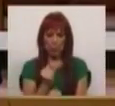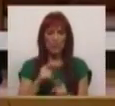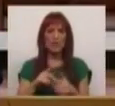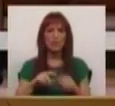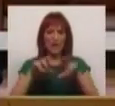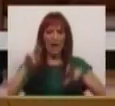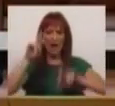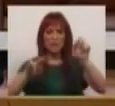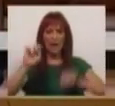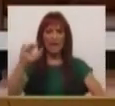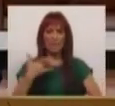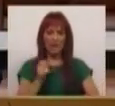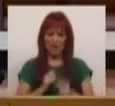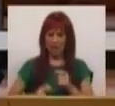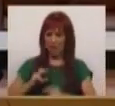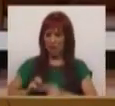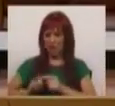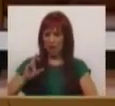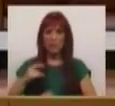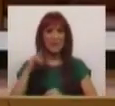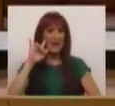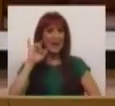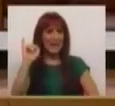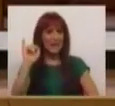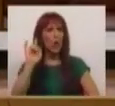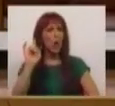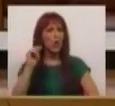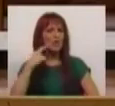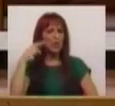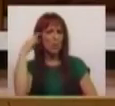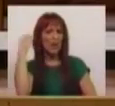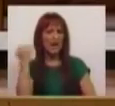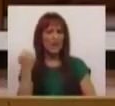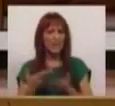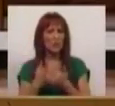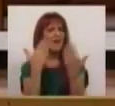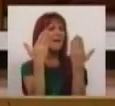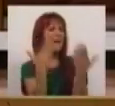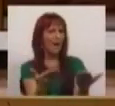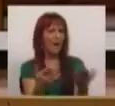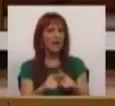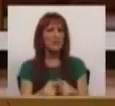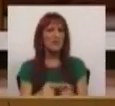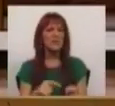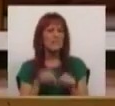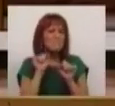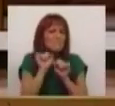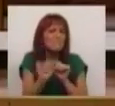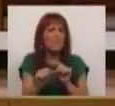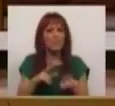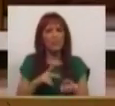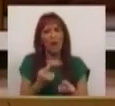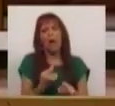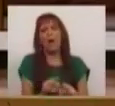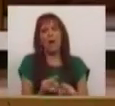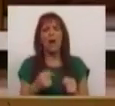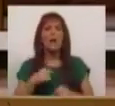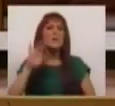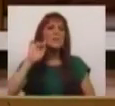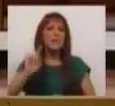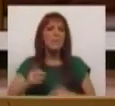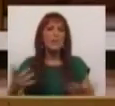acionistas da EDP enriquecer. E essa ideia é que o crime económico existe e é endémico em Portugal. Sabemos que